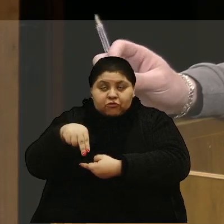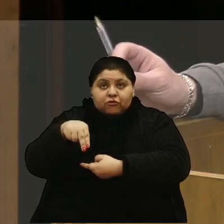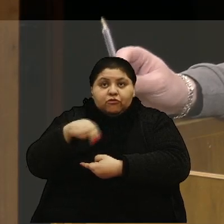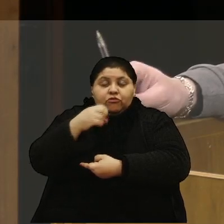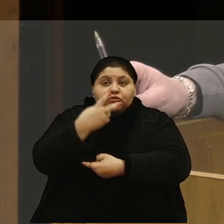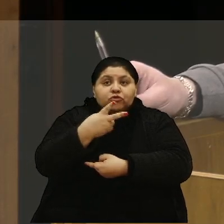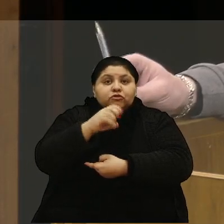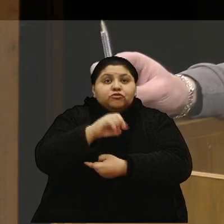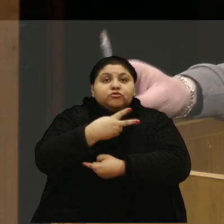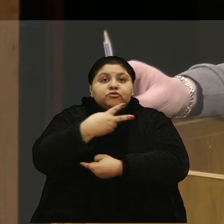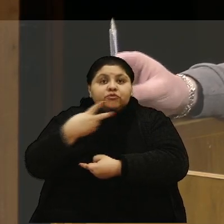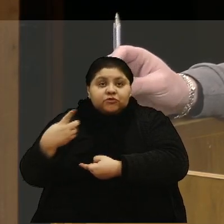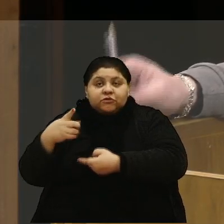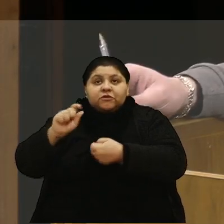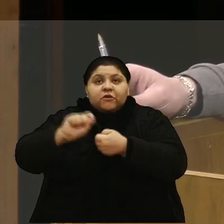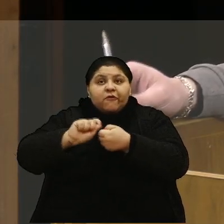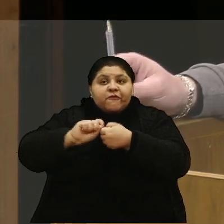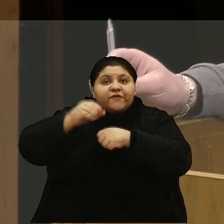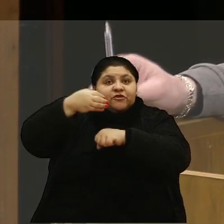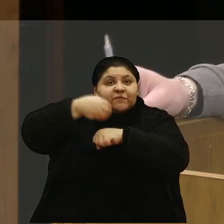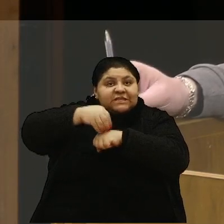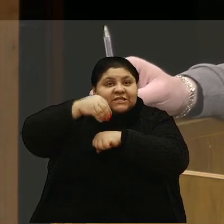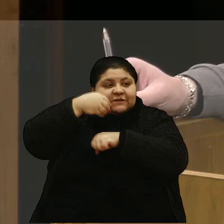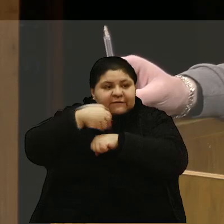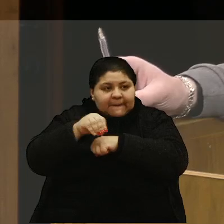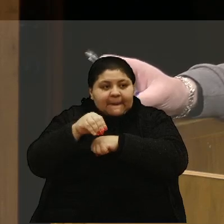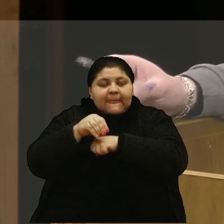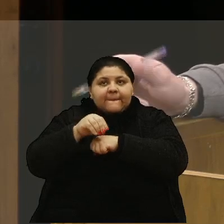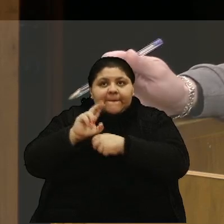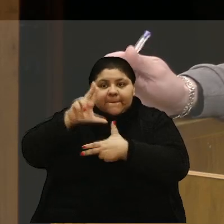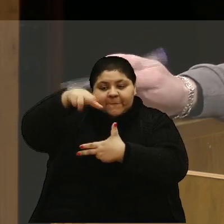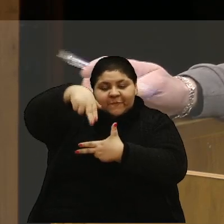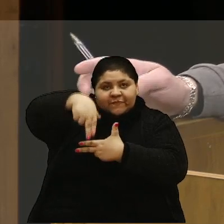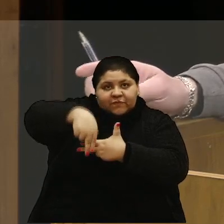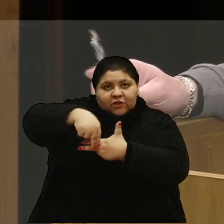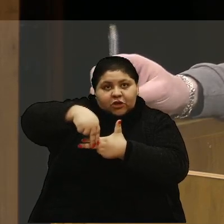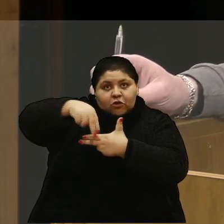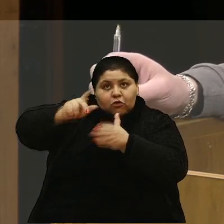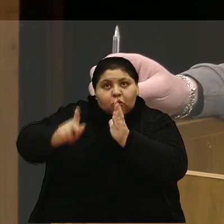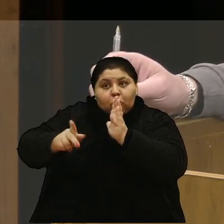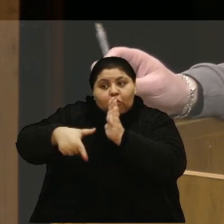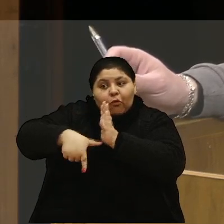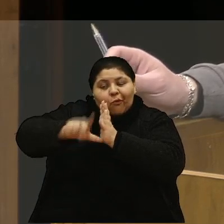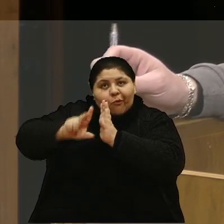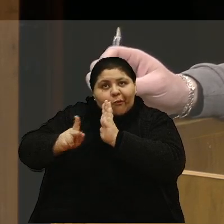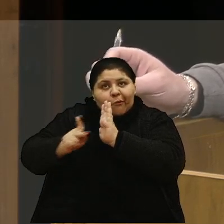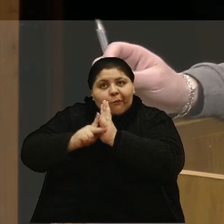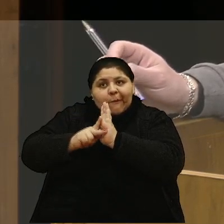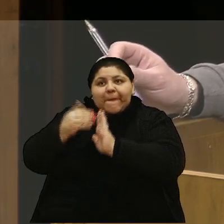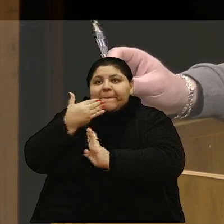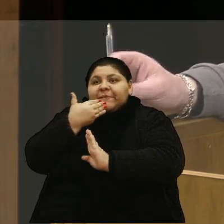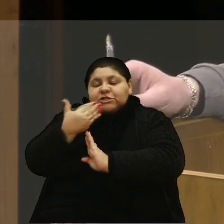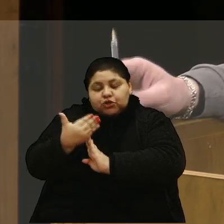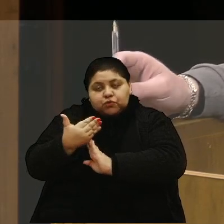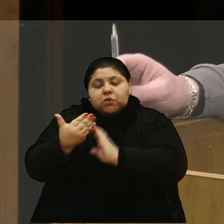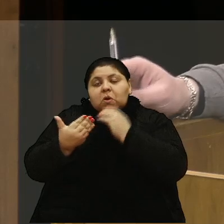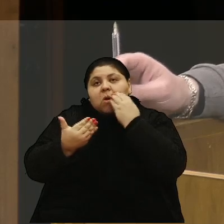21, fiz uma indicação anexando o pré-projeto, solicitando